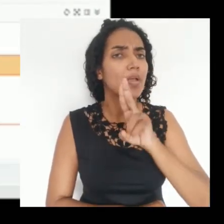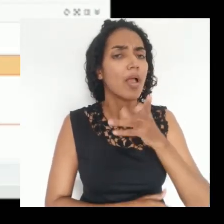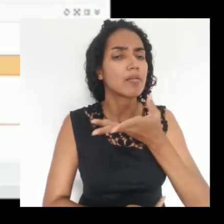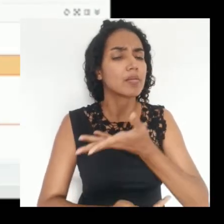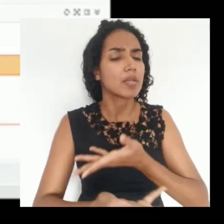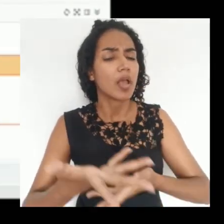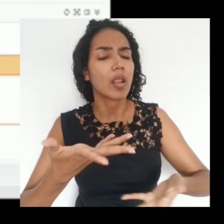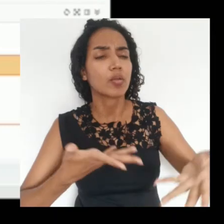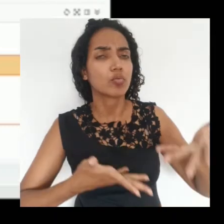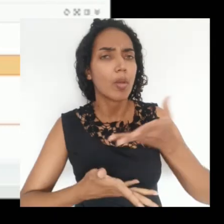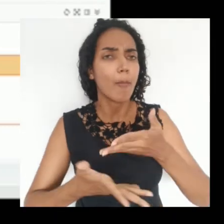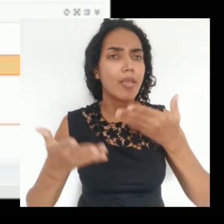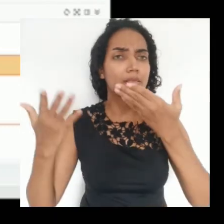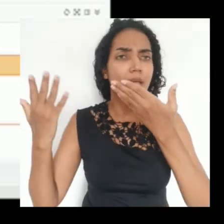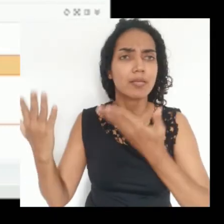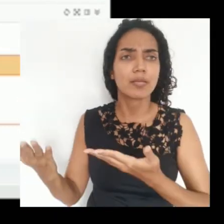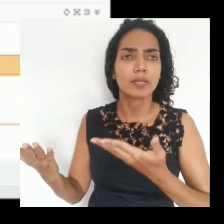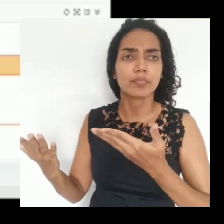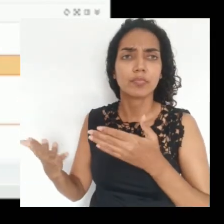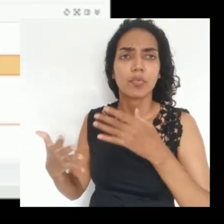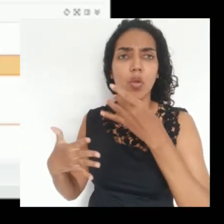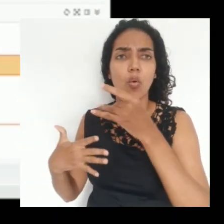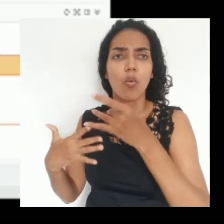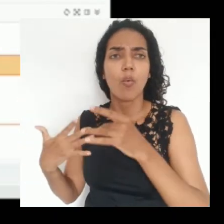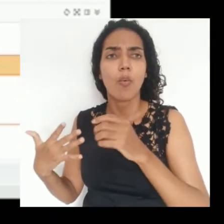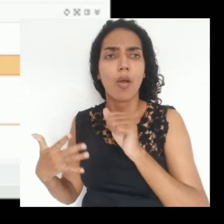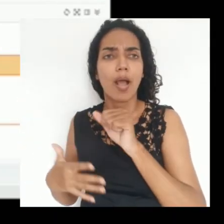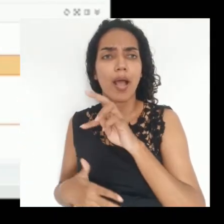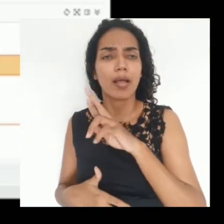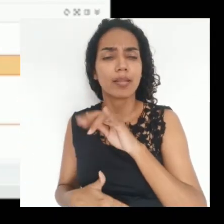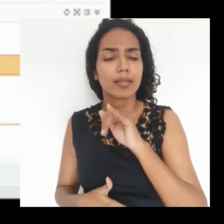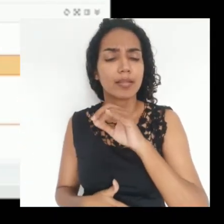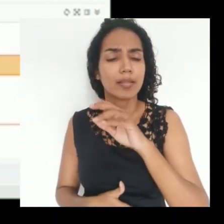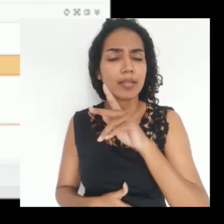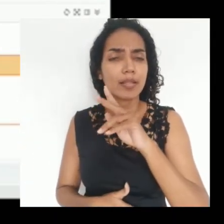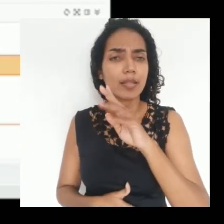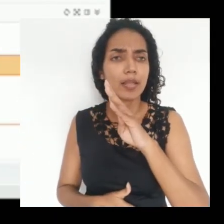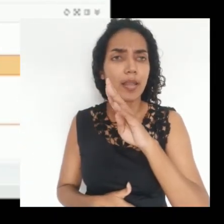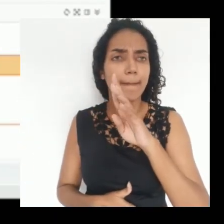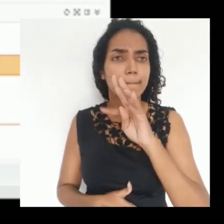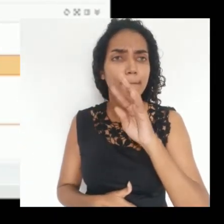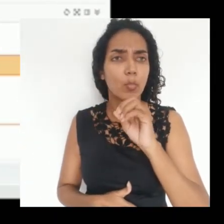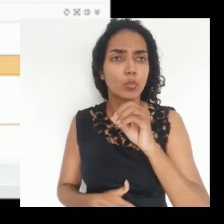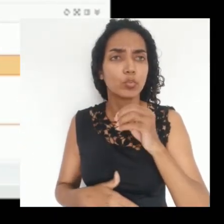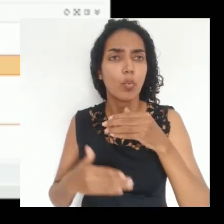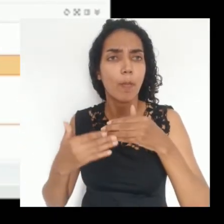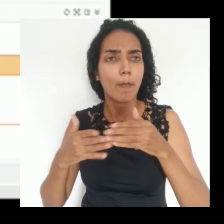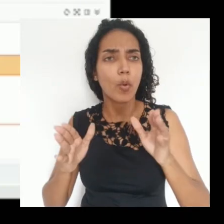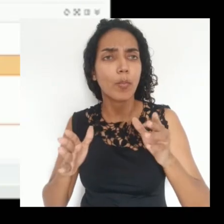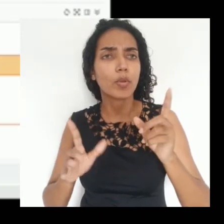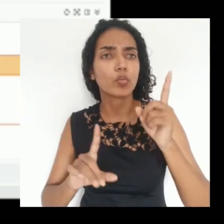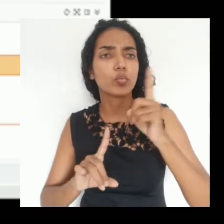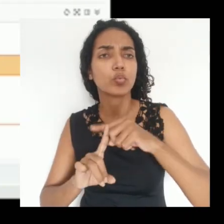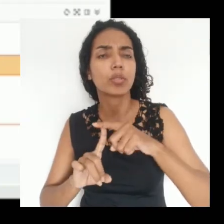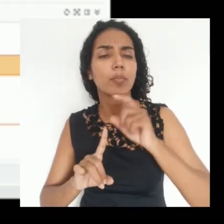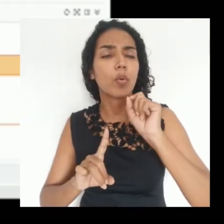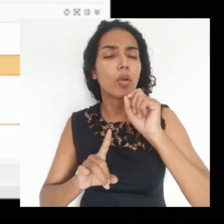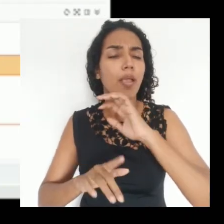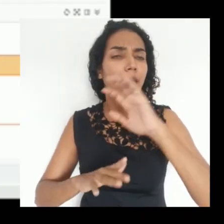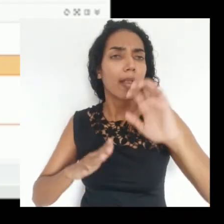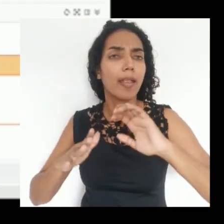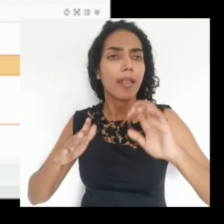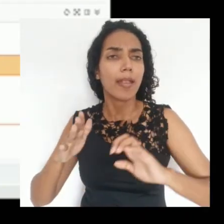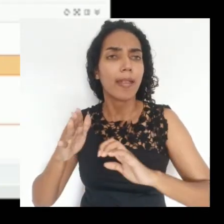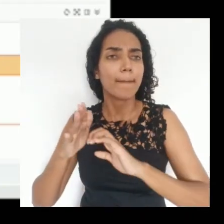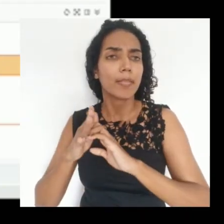um atributo público do tipo empresa, chamado empresa. Ou seja,